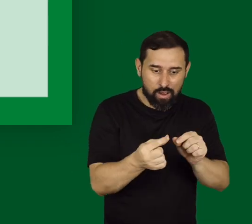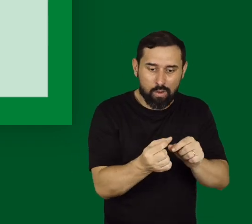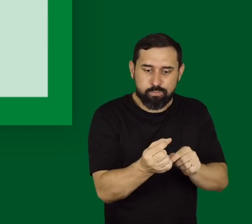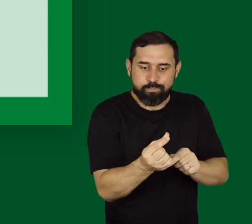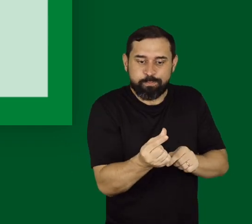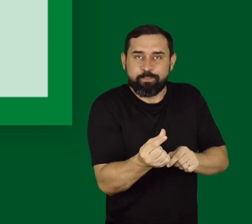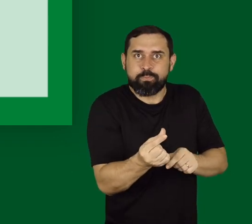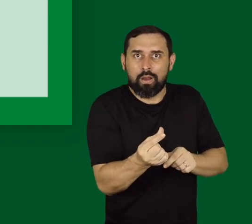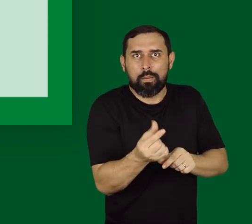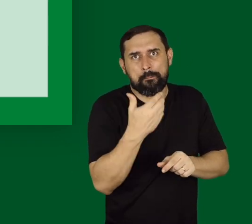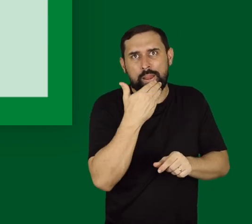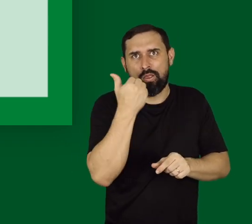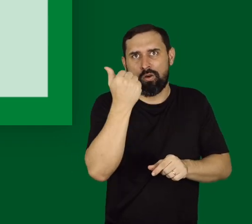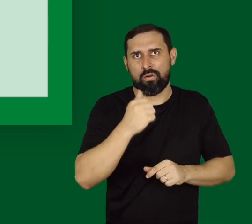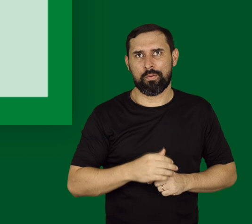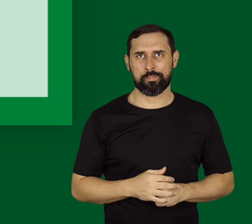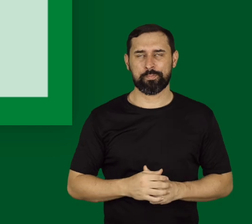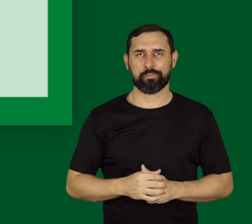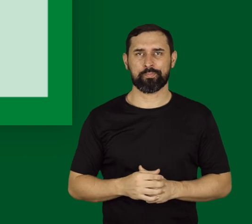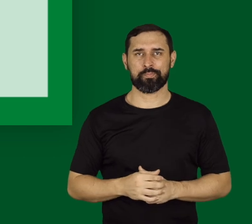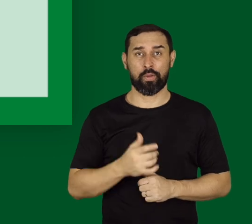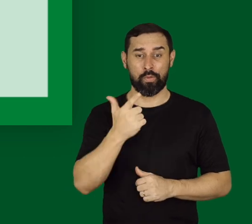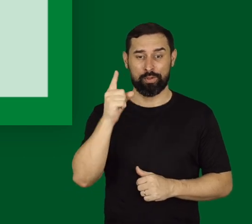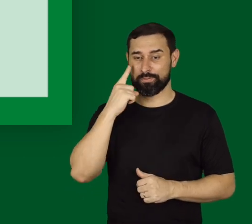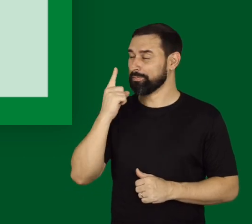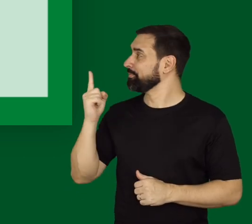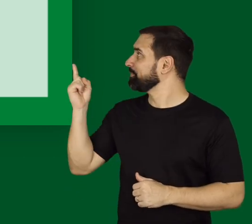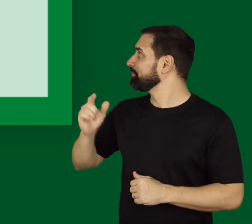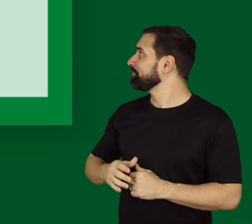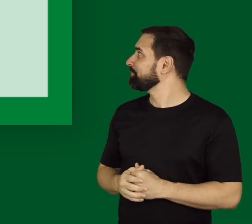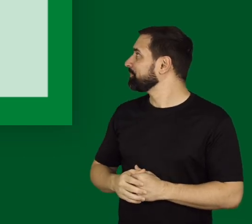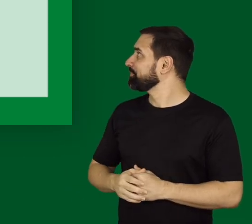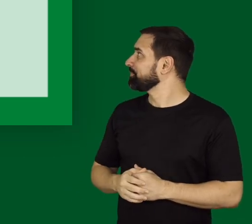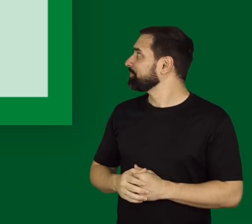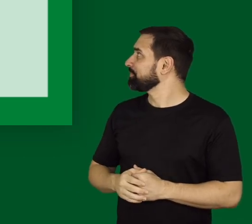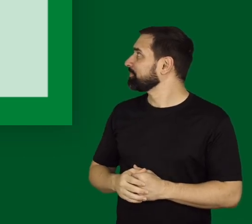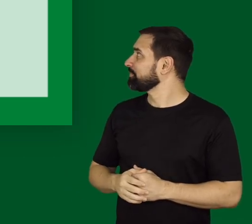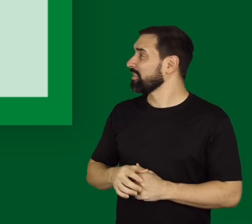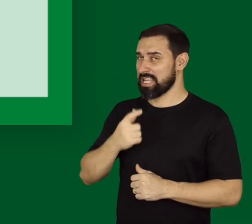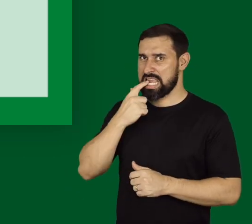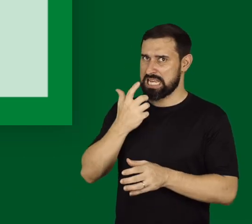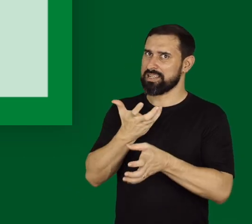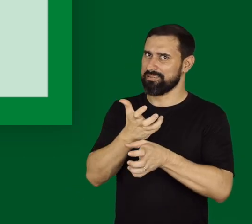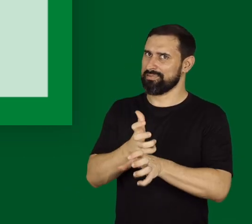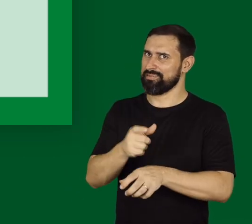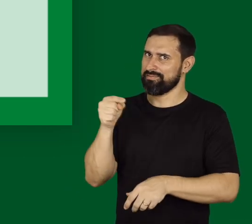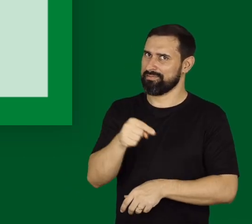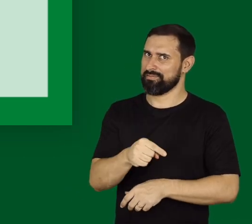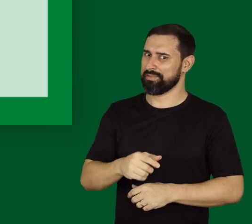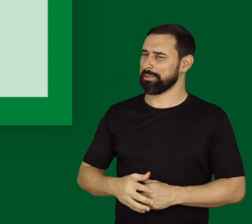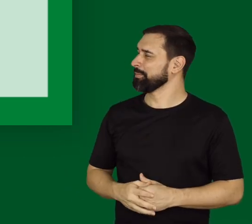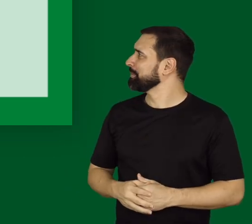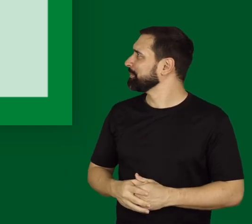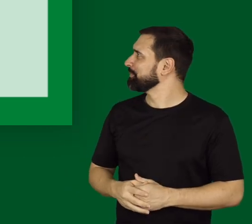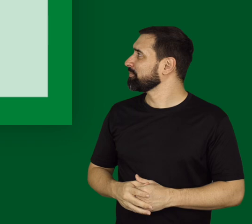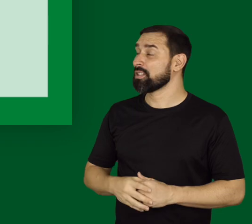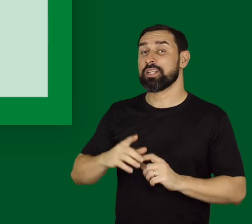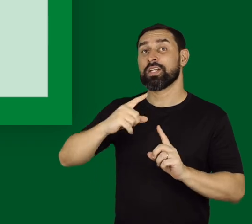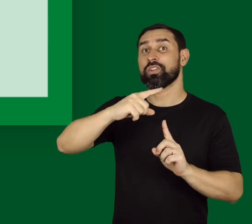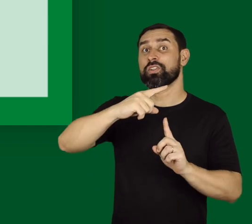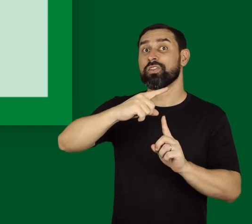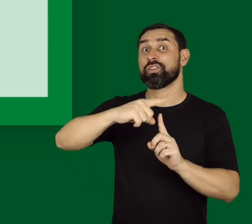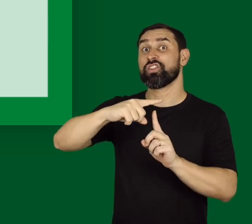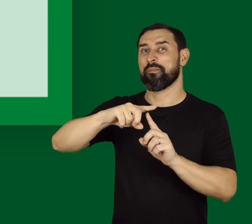você usa 40x12, essas agulhas mais calibrosas. Aqui é outra criança com a intraóssea também